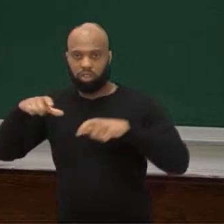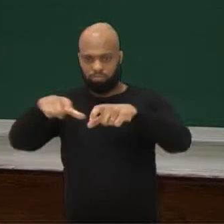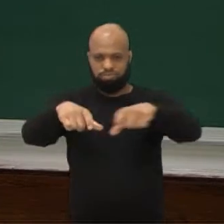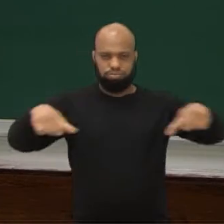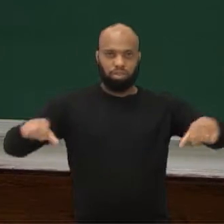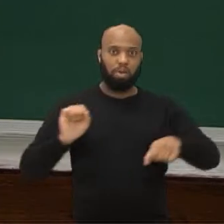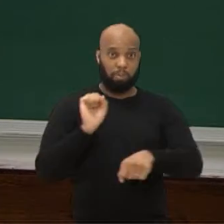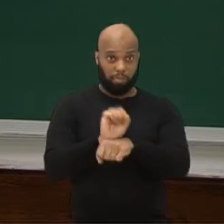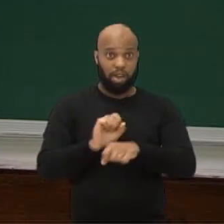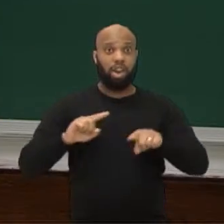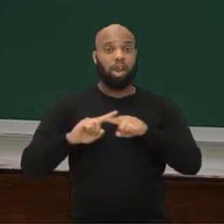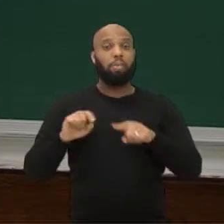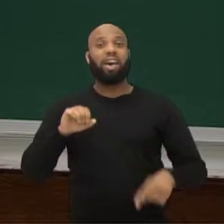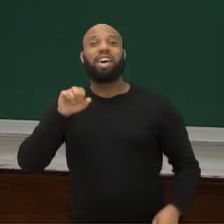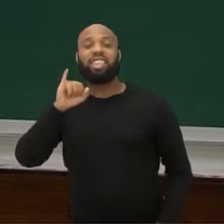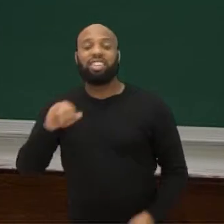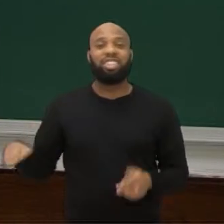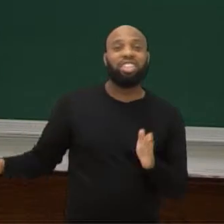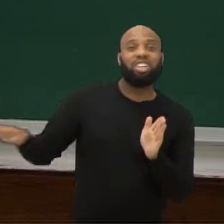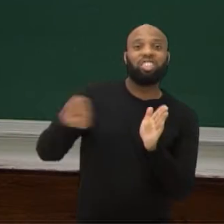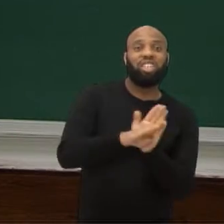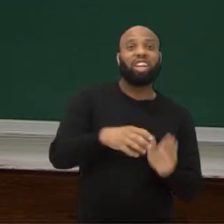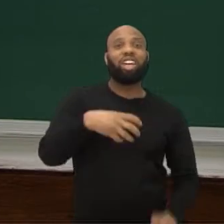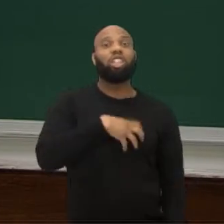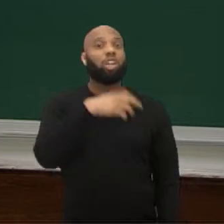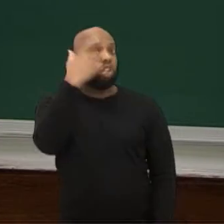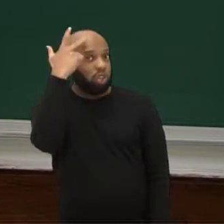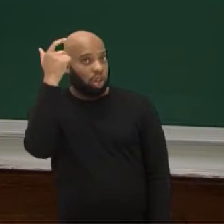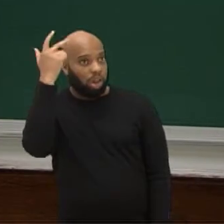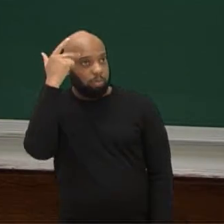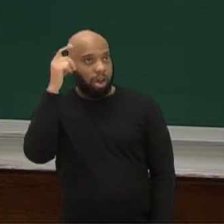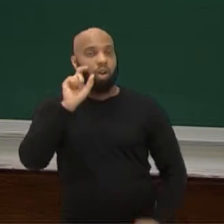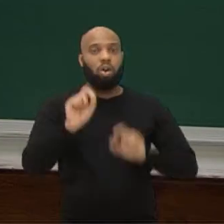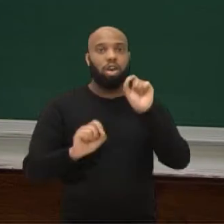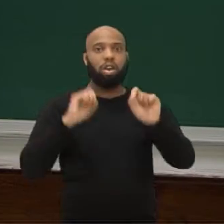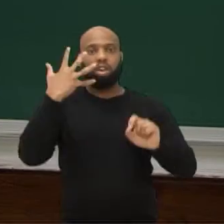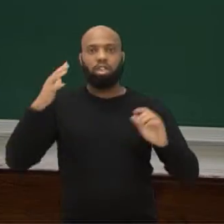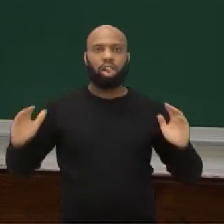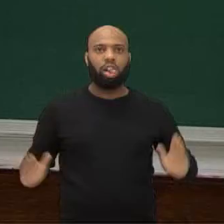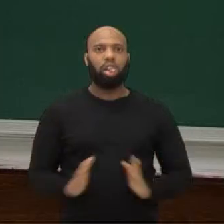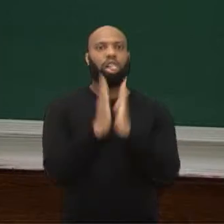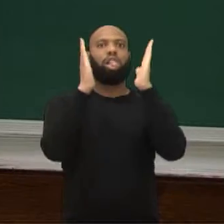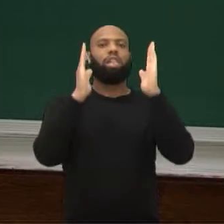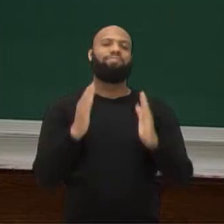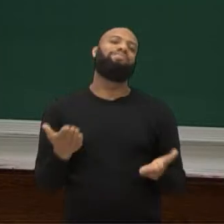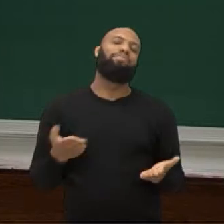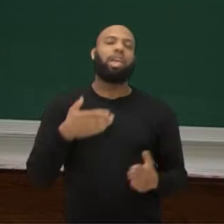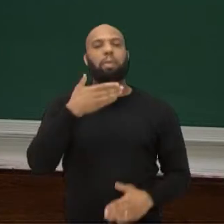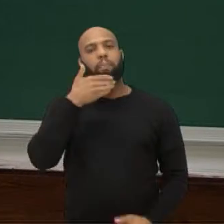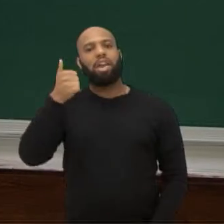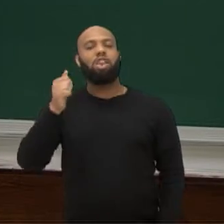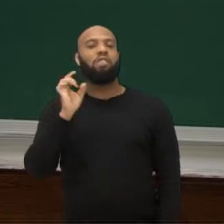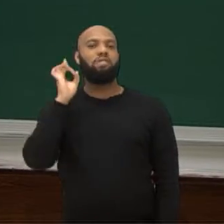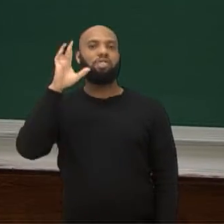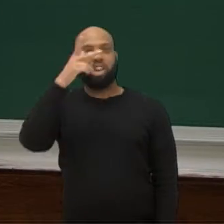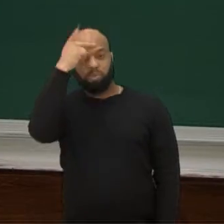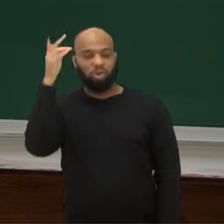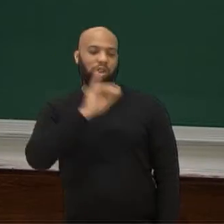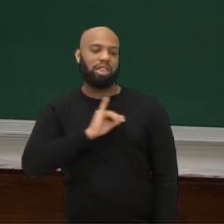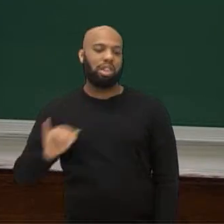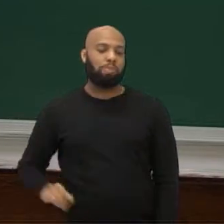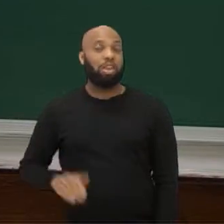e se eles fossem seguir um trajeto normal, o confronto estaria favorável às forças